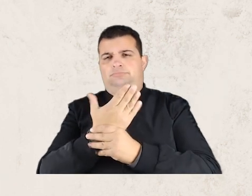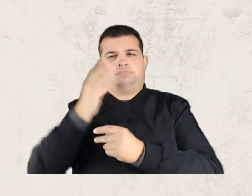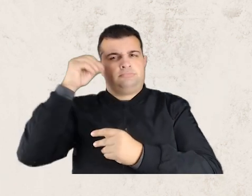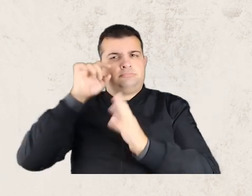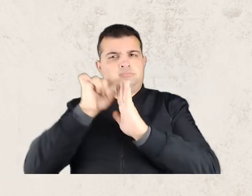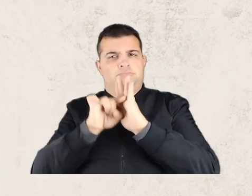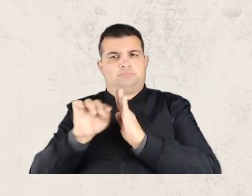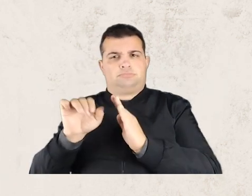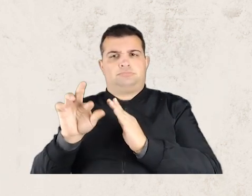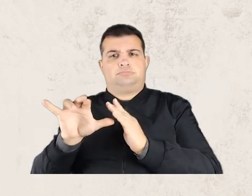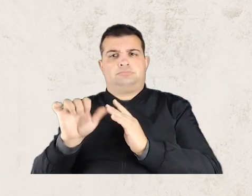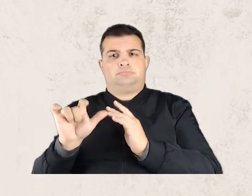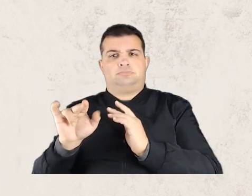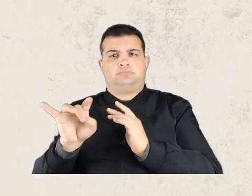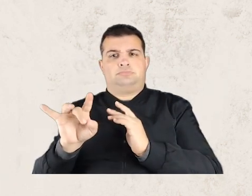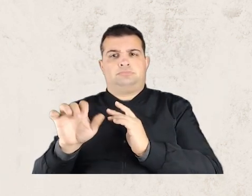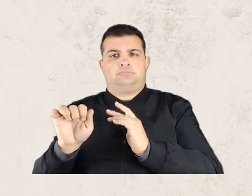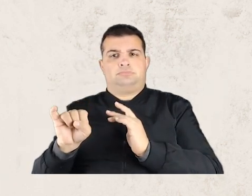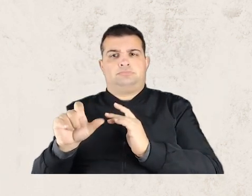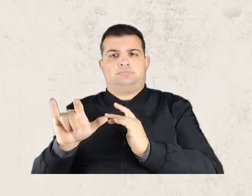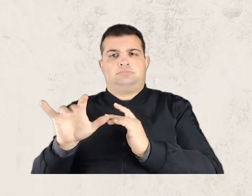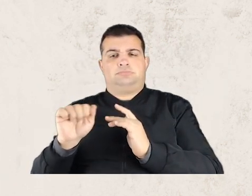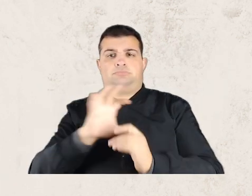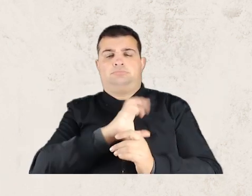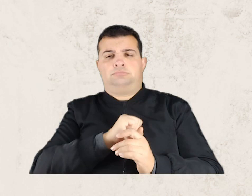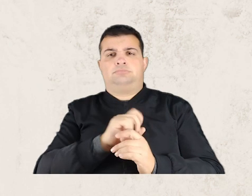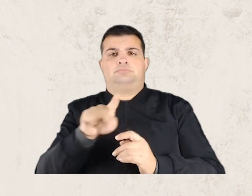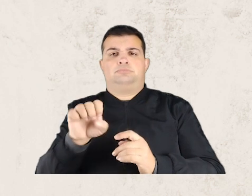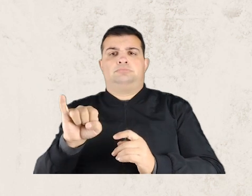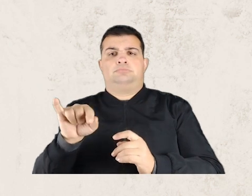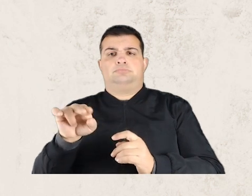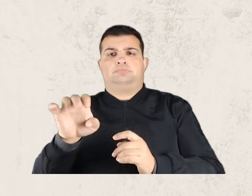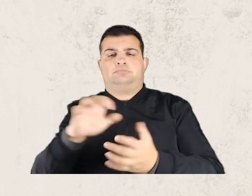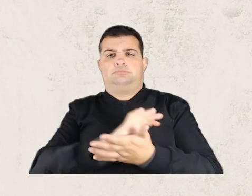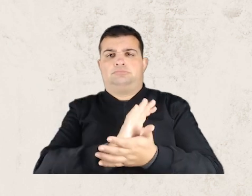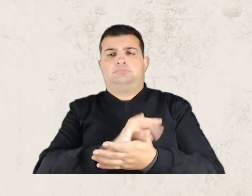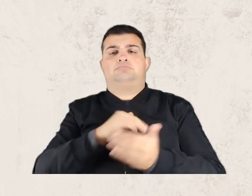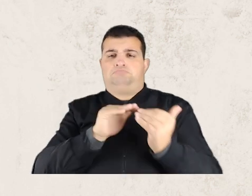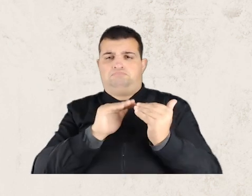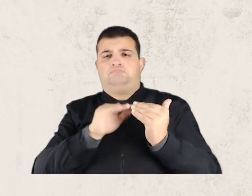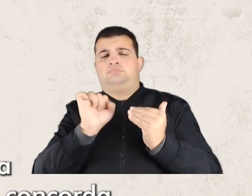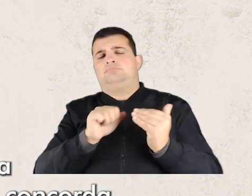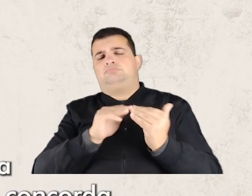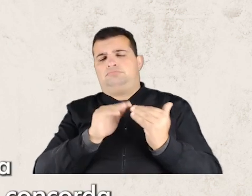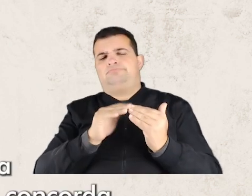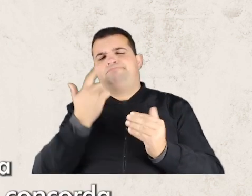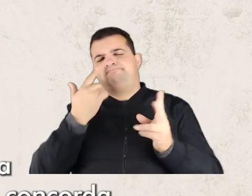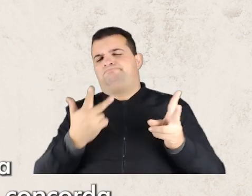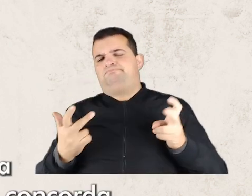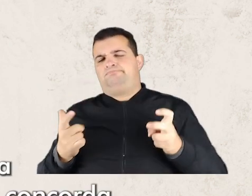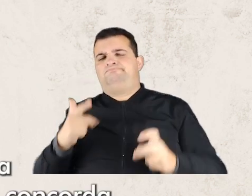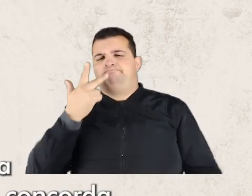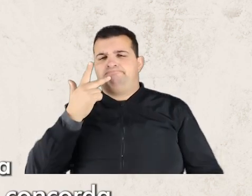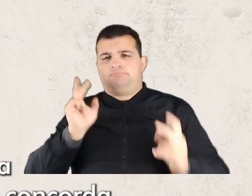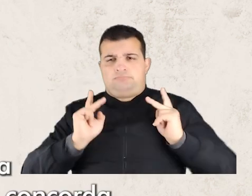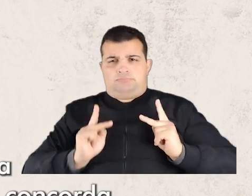é praticamente um pleonasmo, porque não precisaria dizer que é social, é por constituição. A psicóloga e